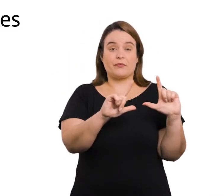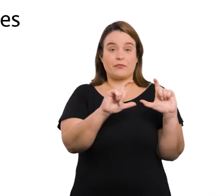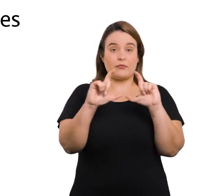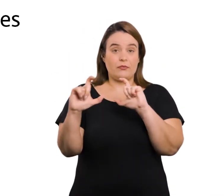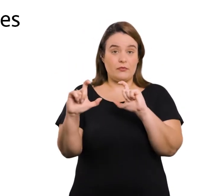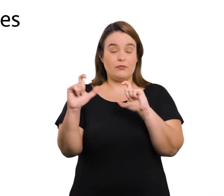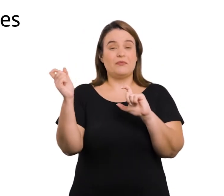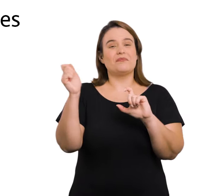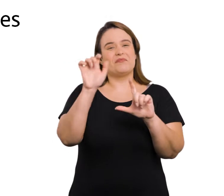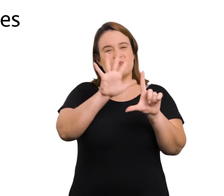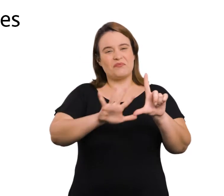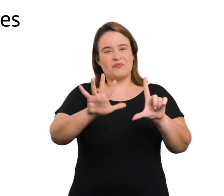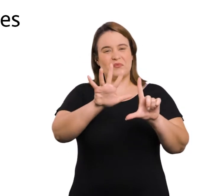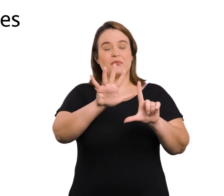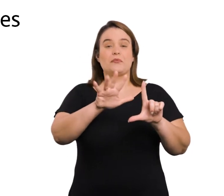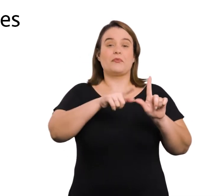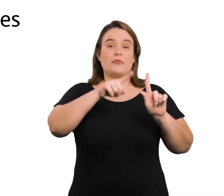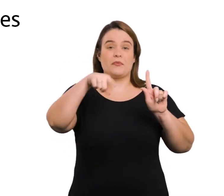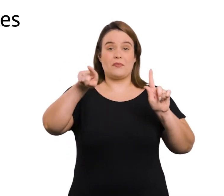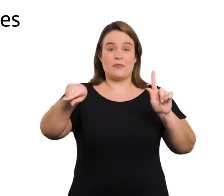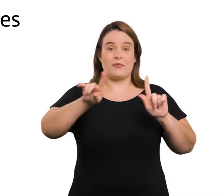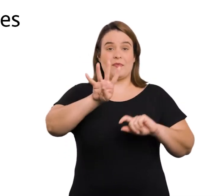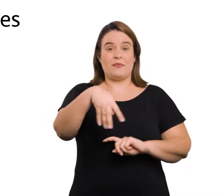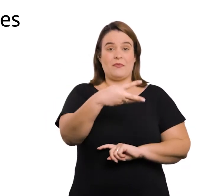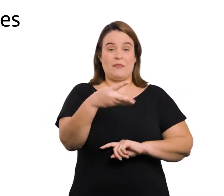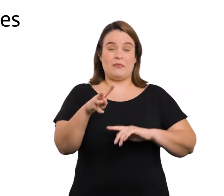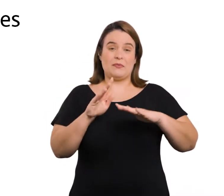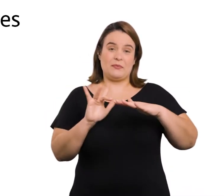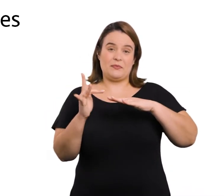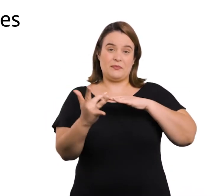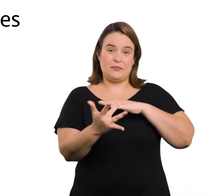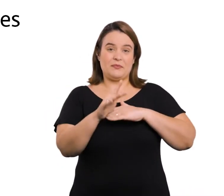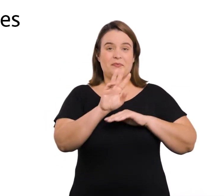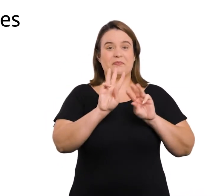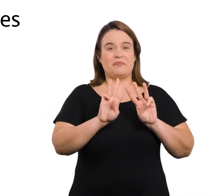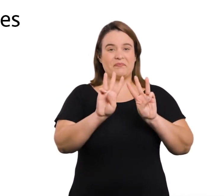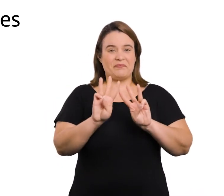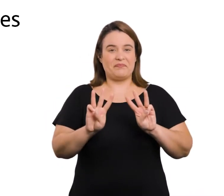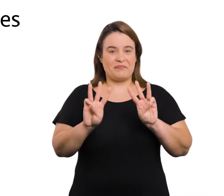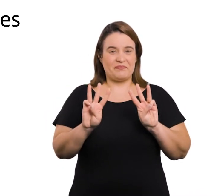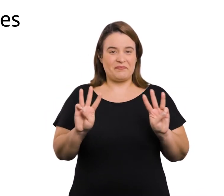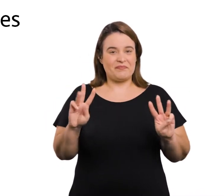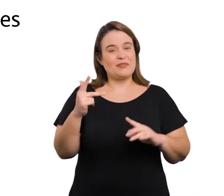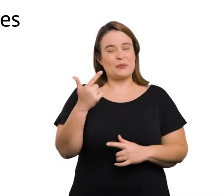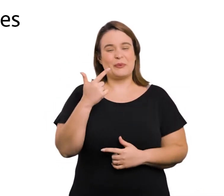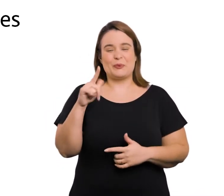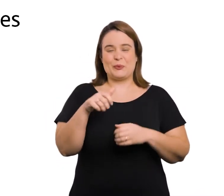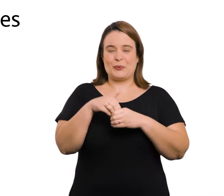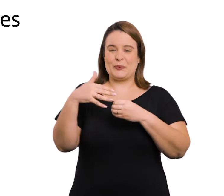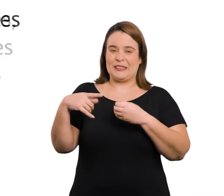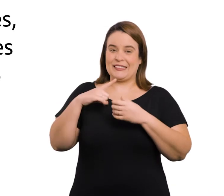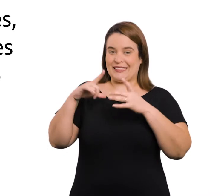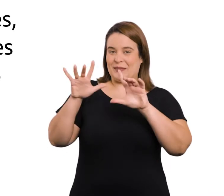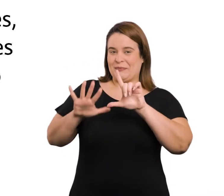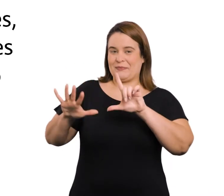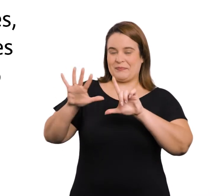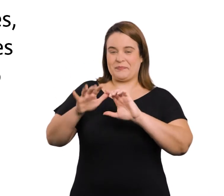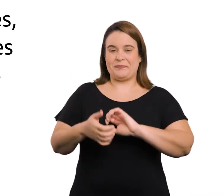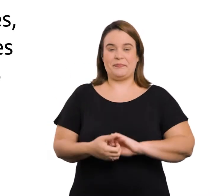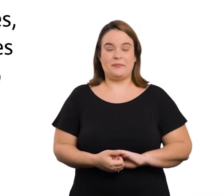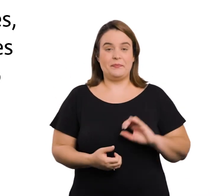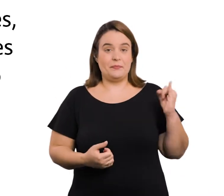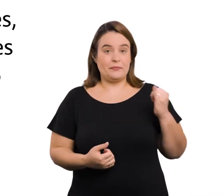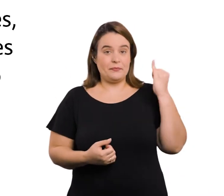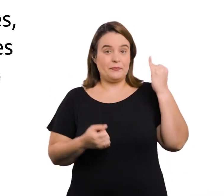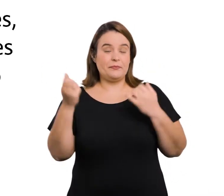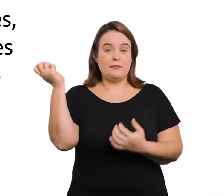fotos, audiovisual, gráficos, tabelas, redes sociais, sites e outros conteúdos imagéticos. É importante que